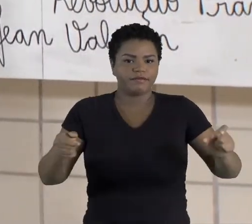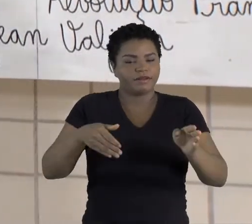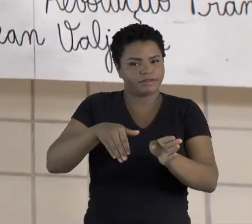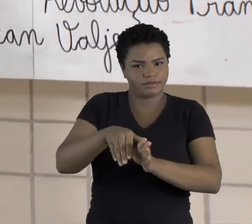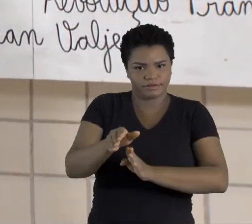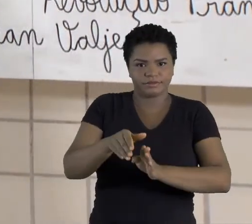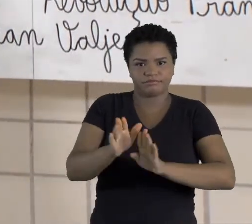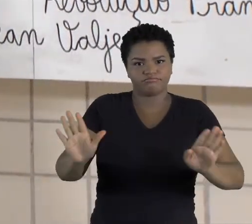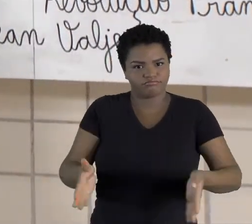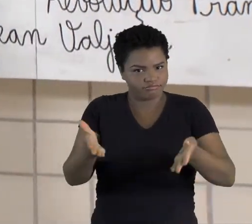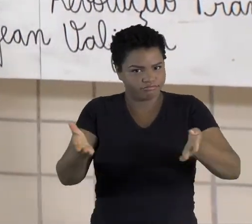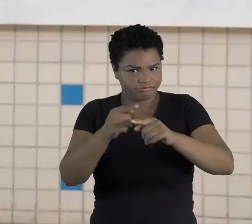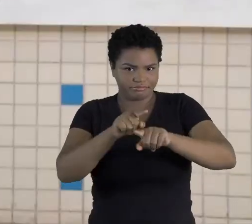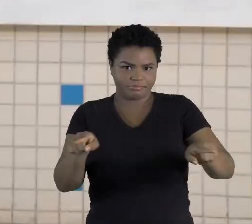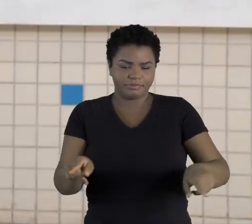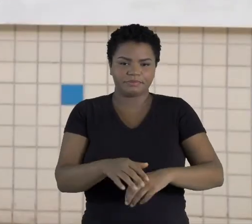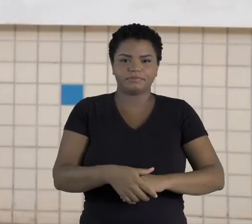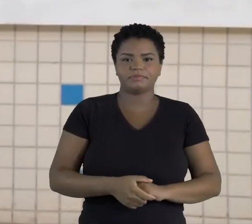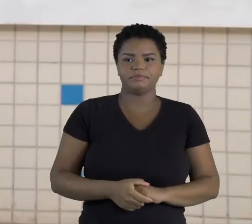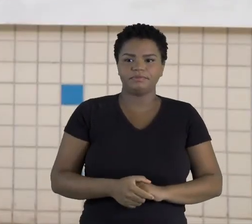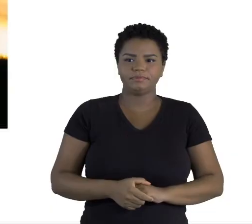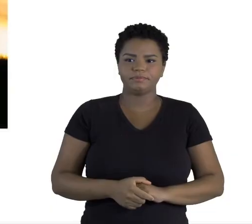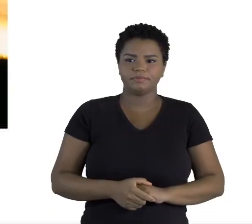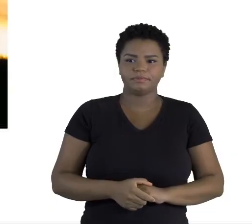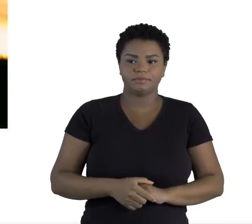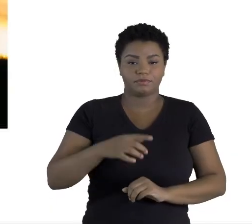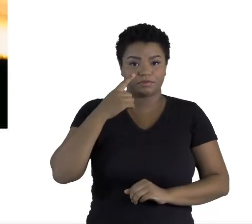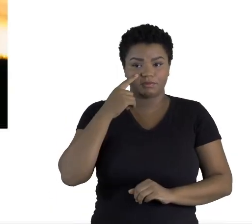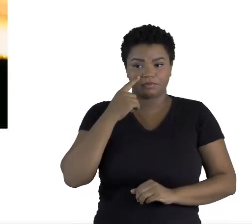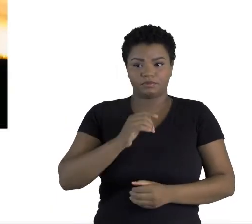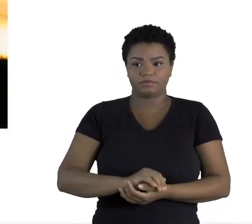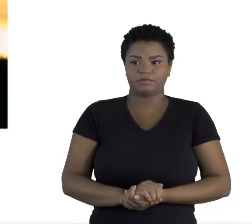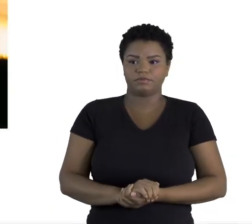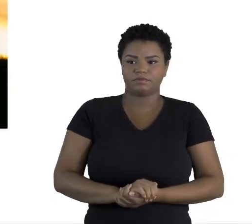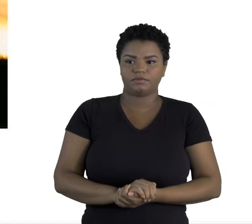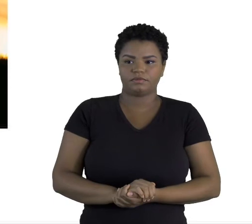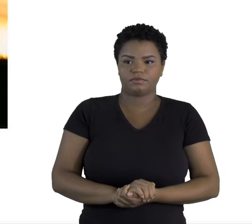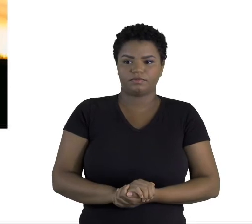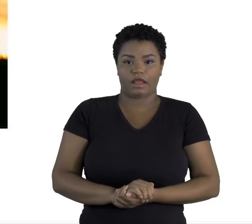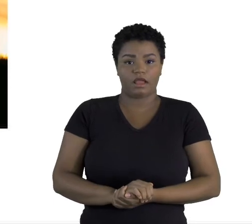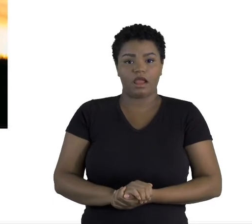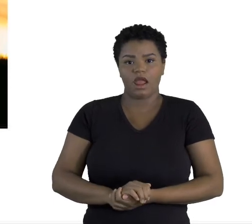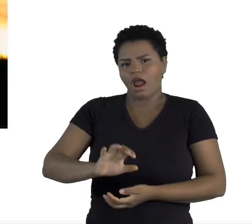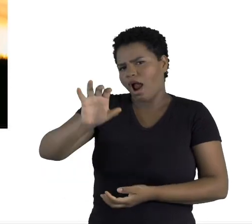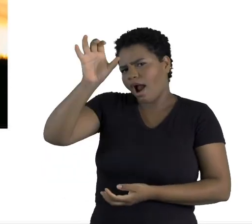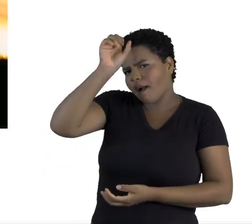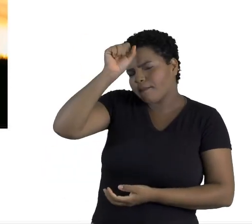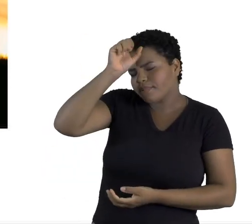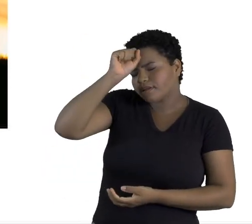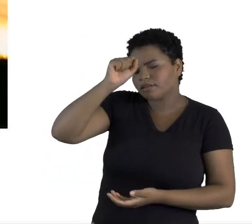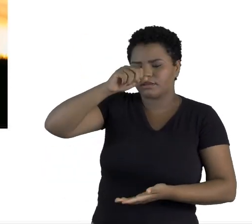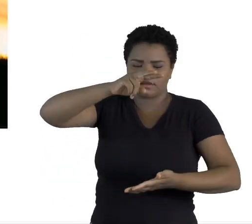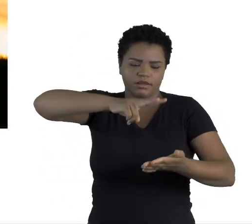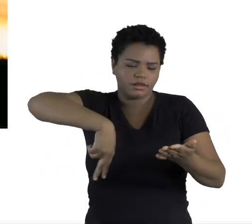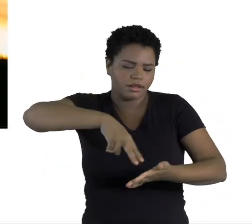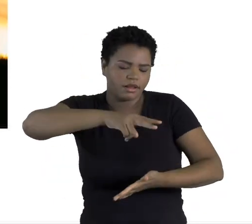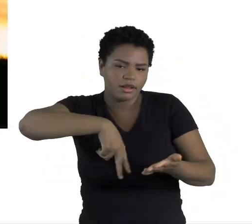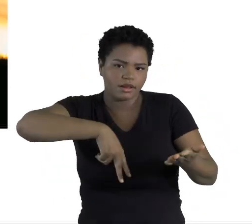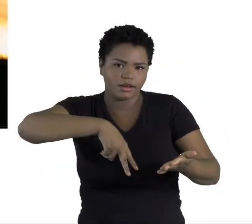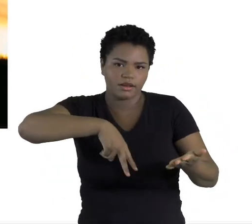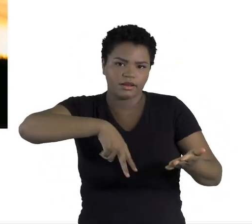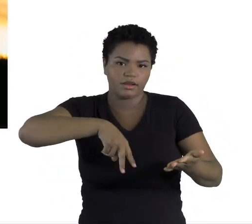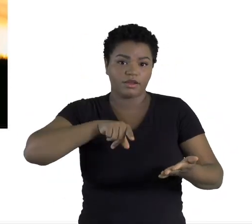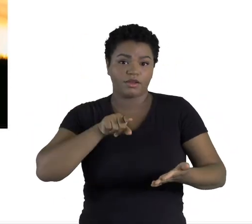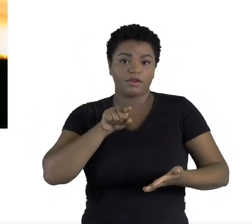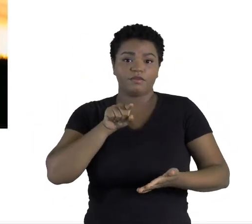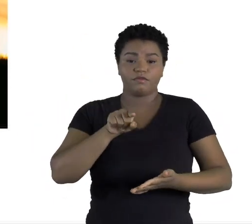para vocês. Olha só, uma vez que você aprende a ler, você será